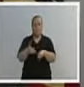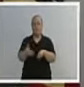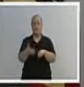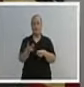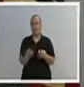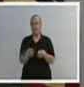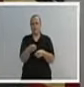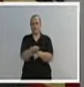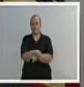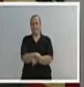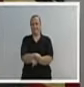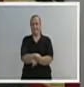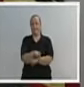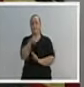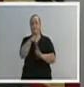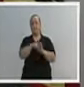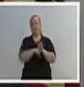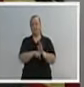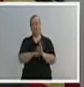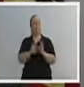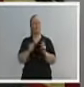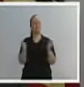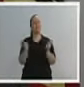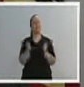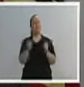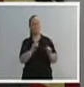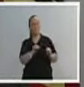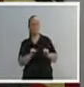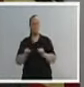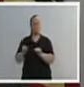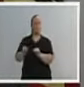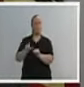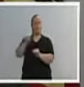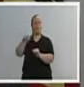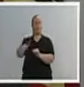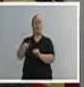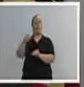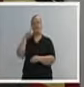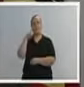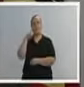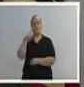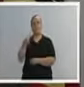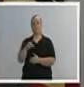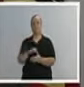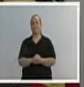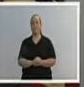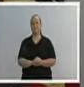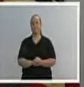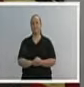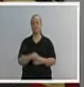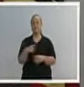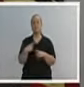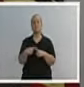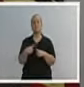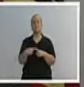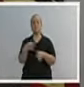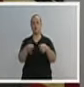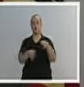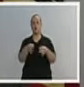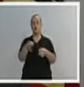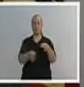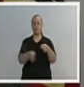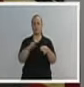deveria vir para um outro momento aquele assunto, aquele debate, porque o juiz, por exemplo, ele não pode, quando é